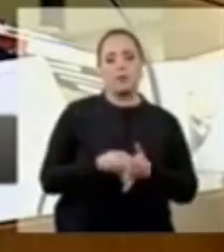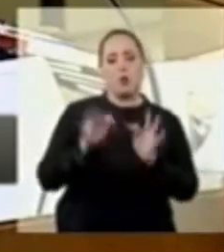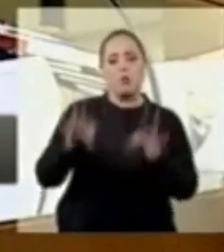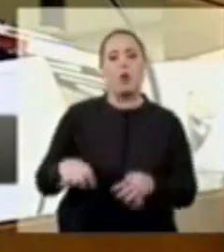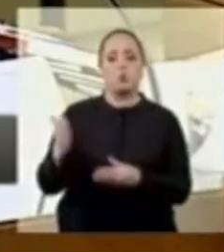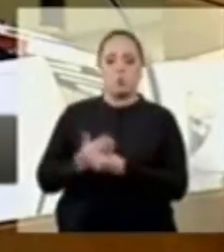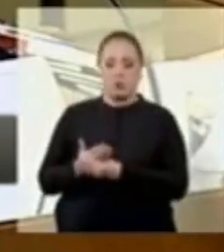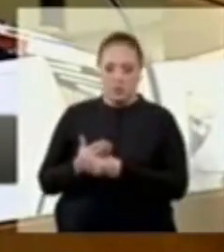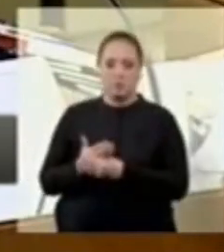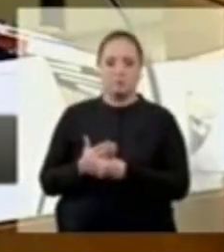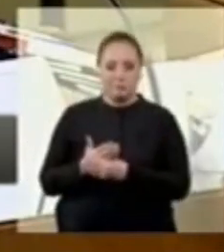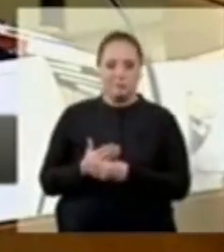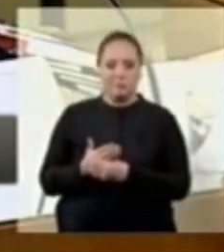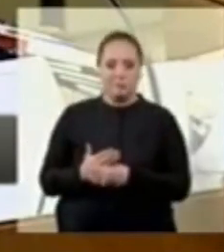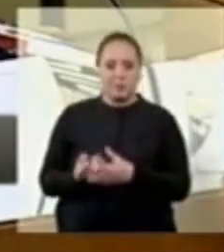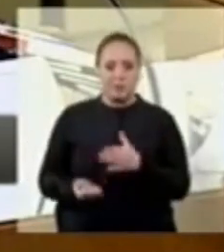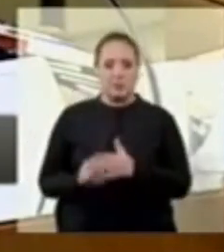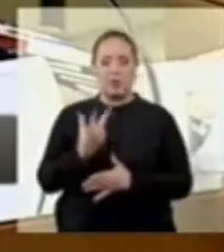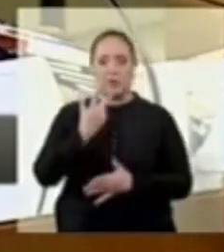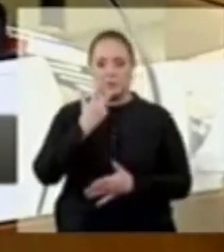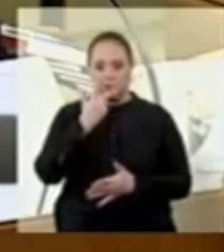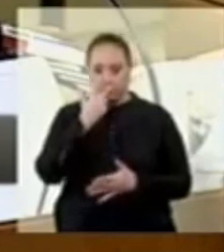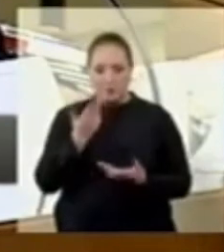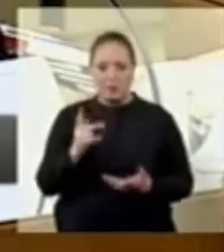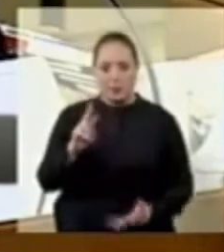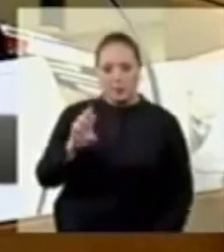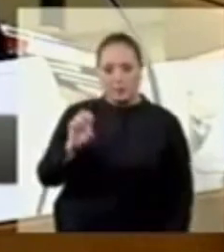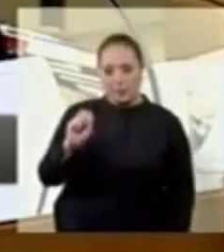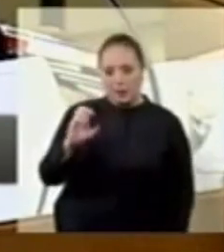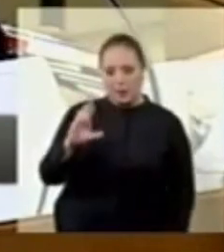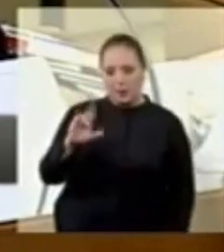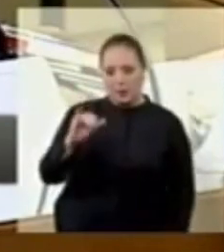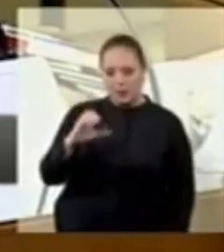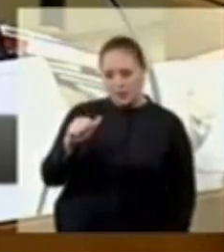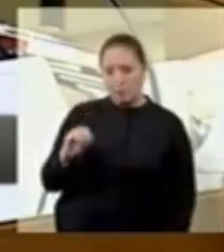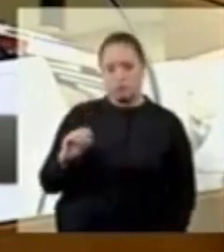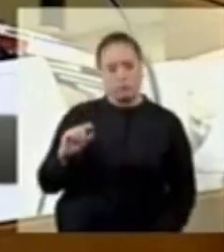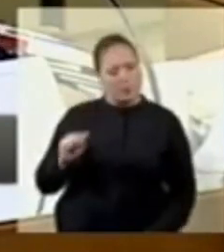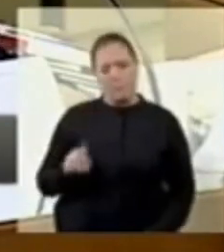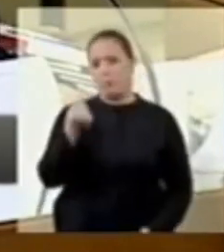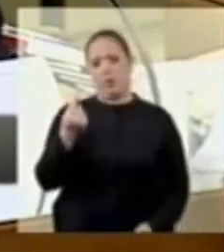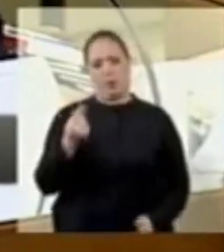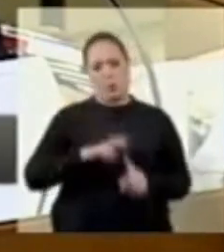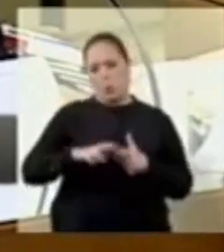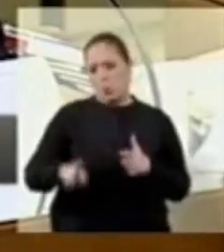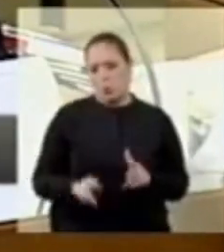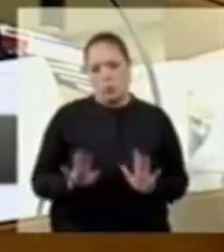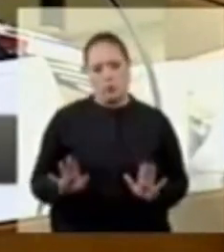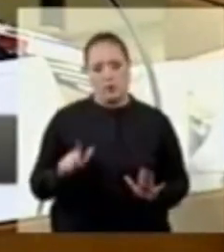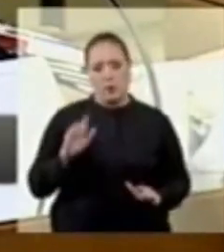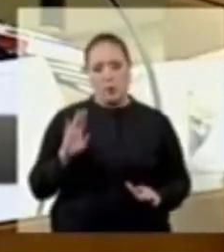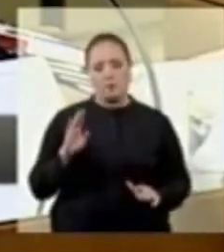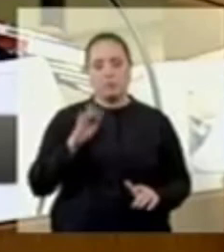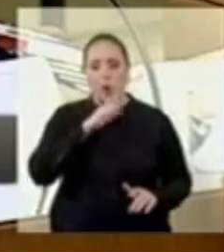processo e gerará artificialmente prescrições essa foi a primeira e devastadora consequência que faz um mau